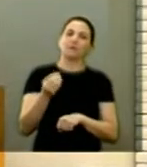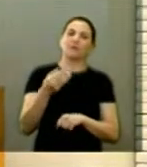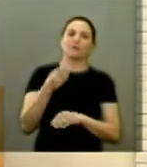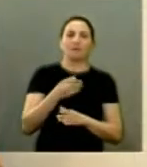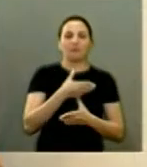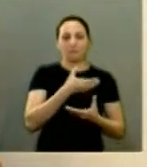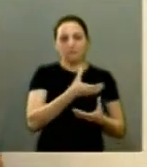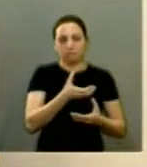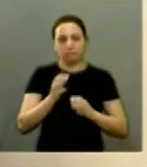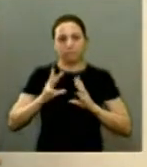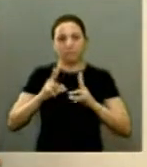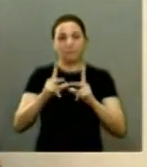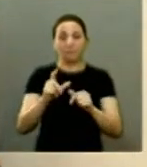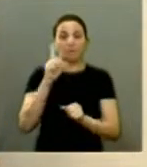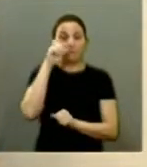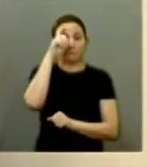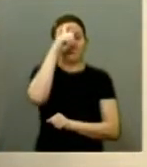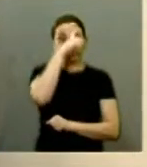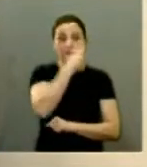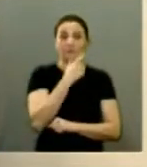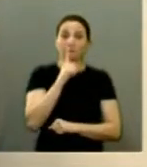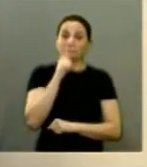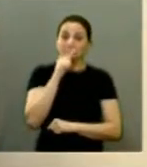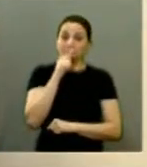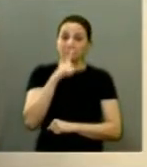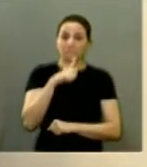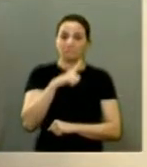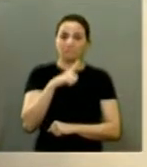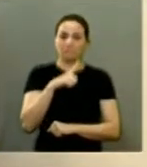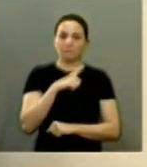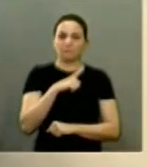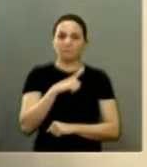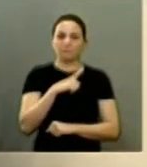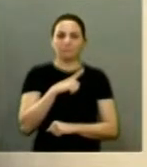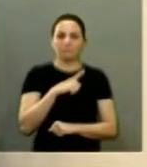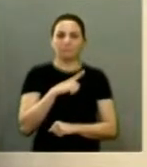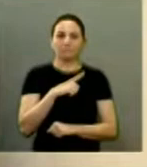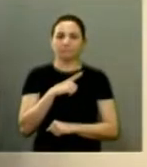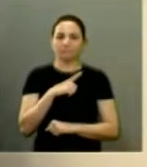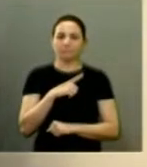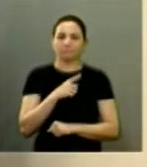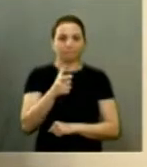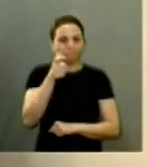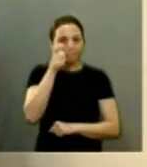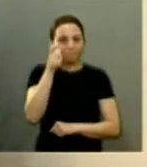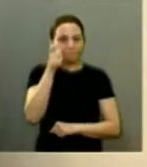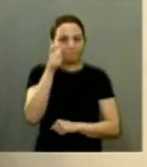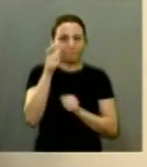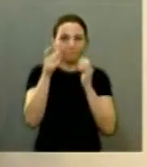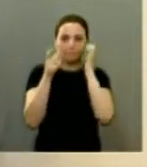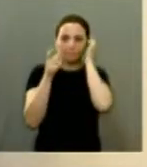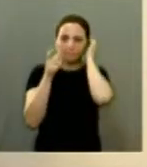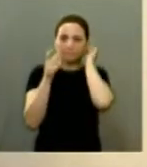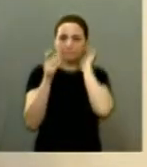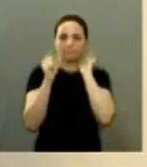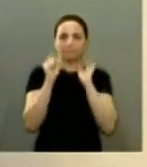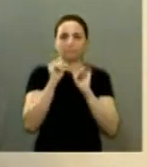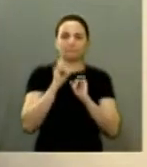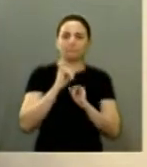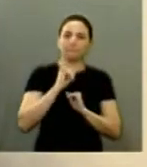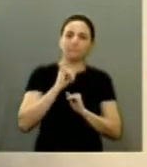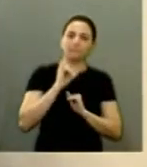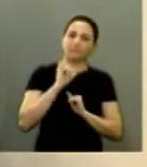Polícia Militar, dificuldade. Eu venho dar novamente um alerta à população para a gente fazer a nossa